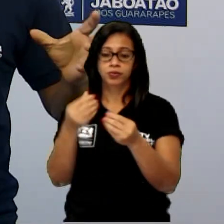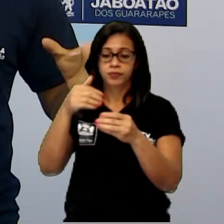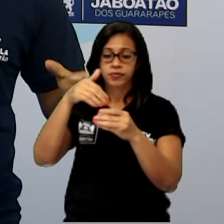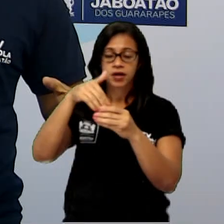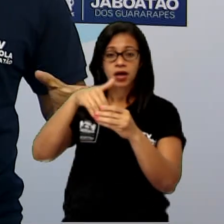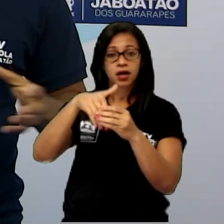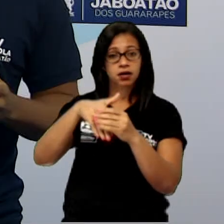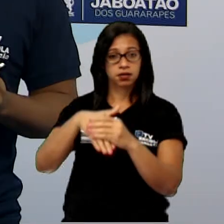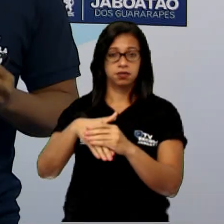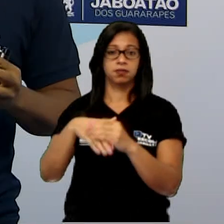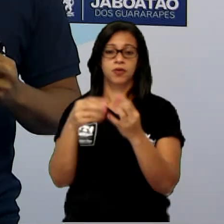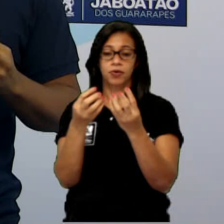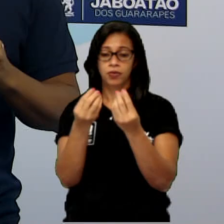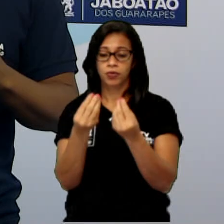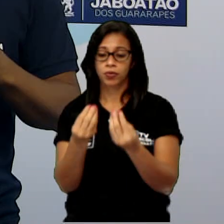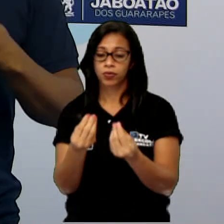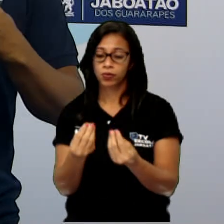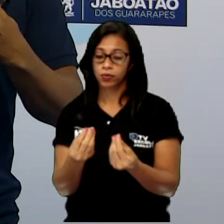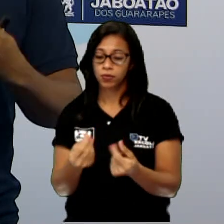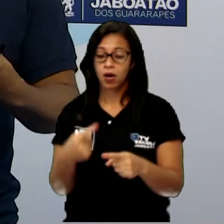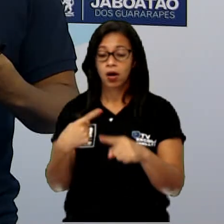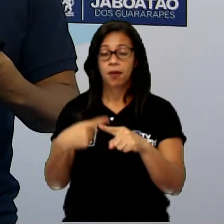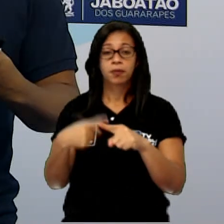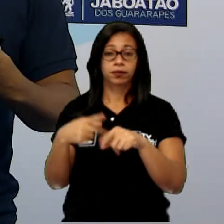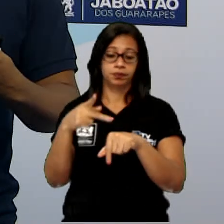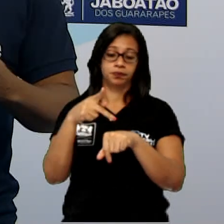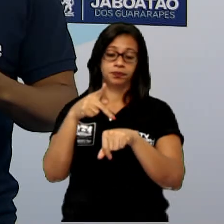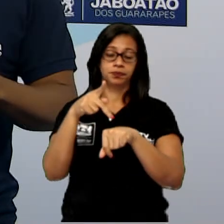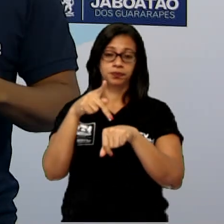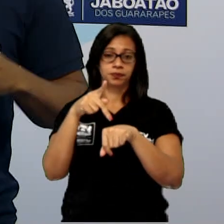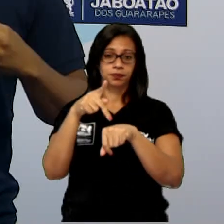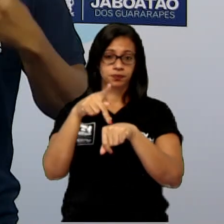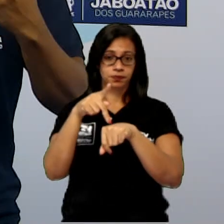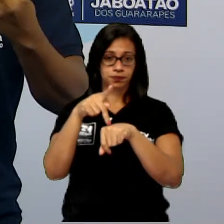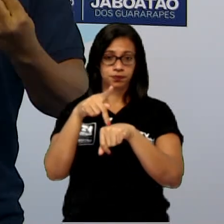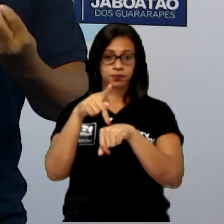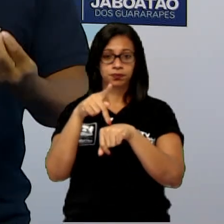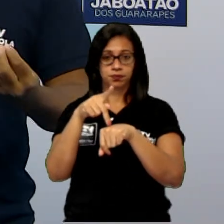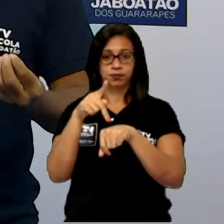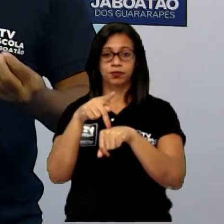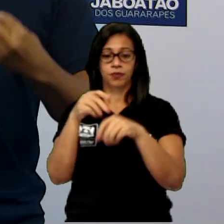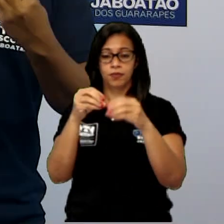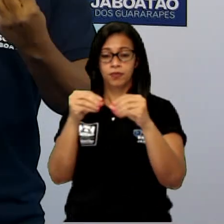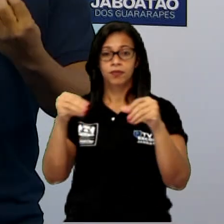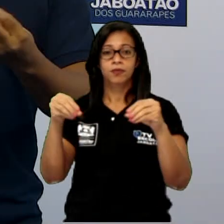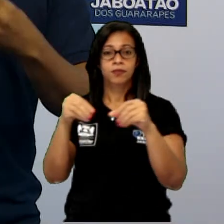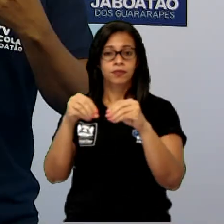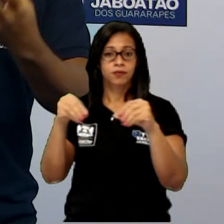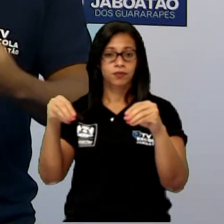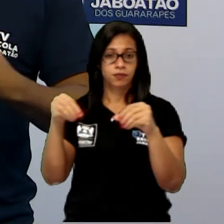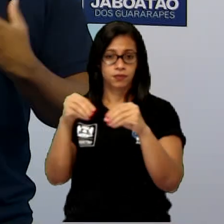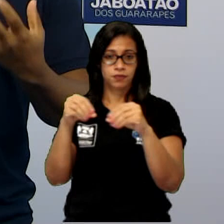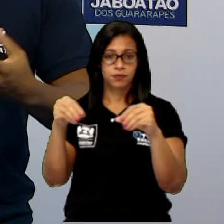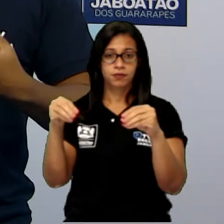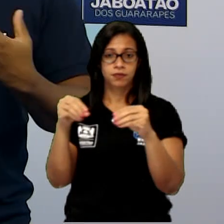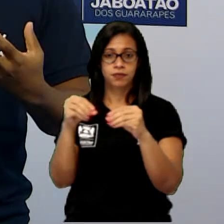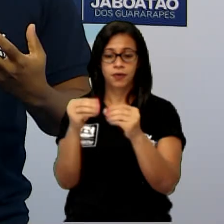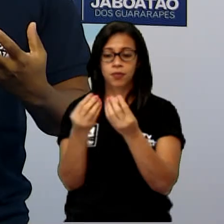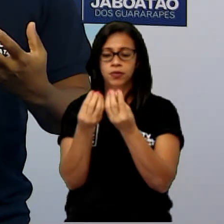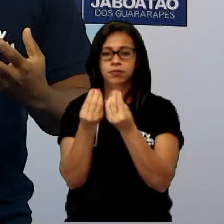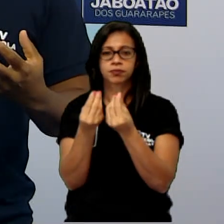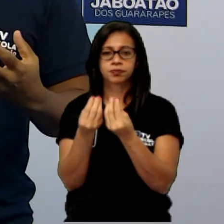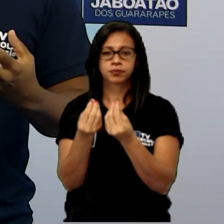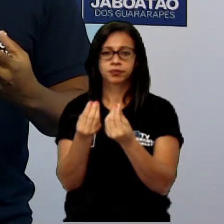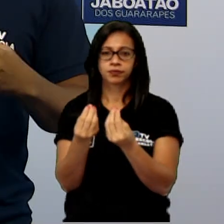tipo de rocha que ele é granulado maior, né? E a areia, o solo